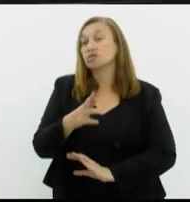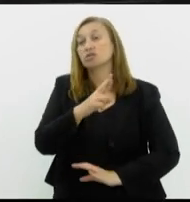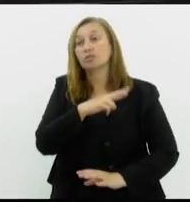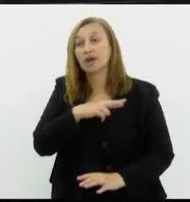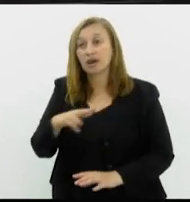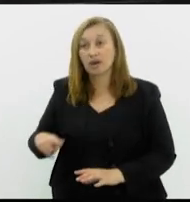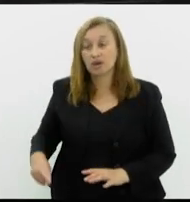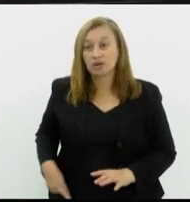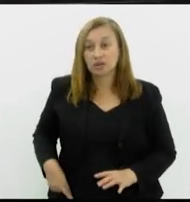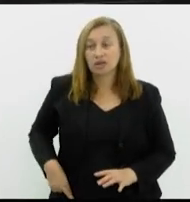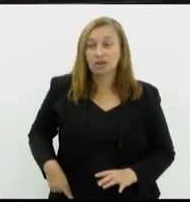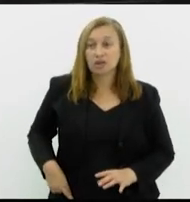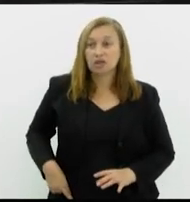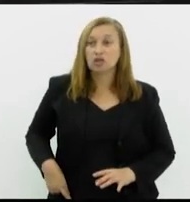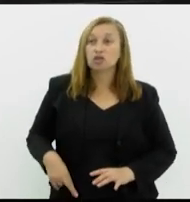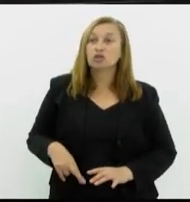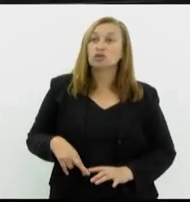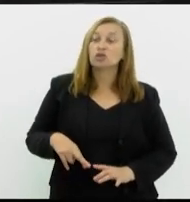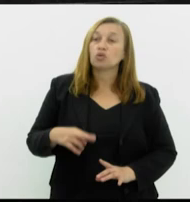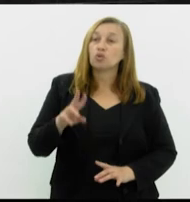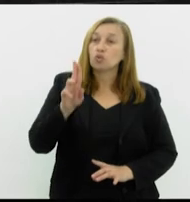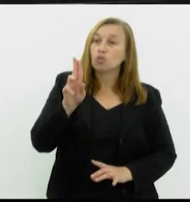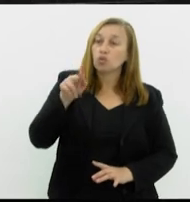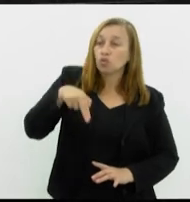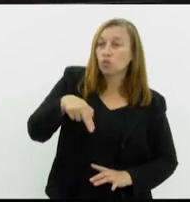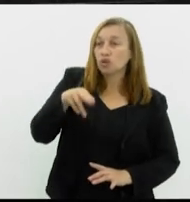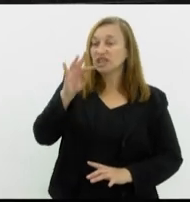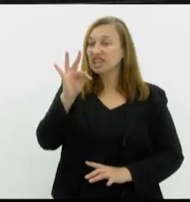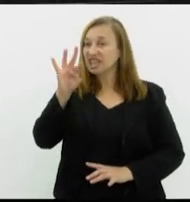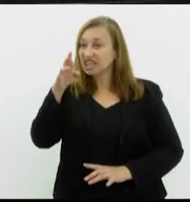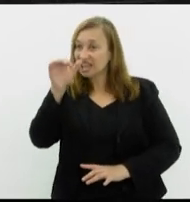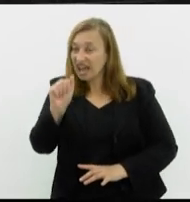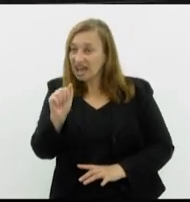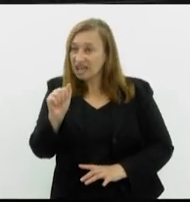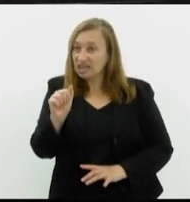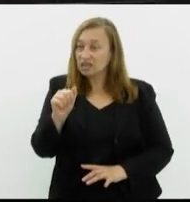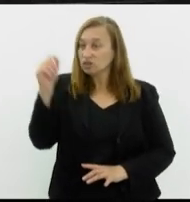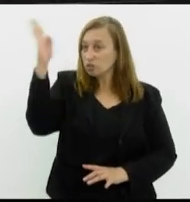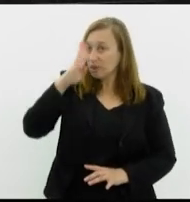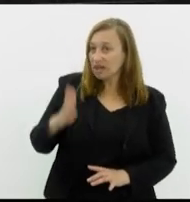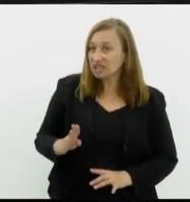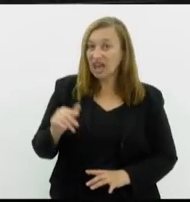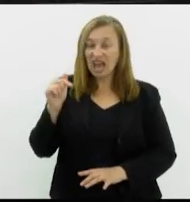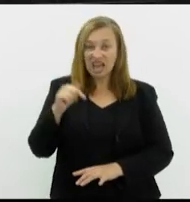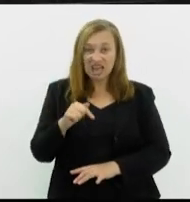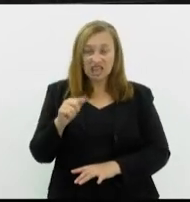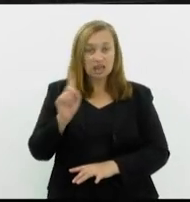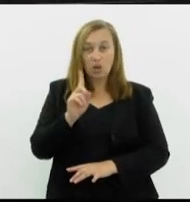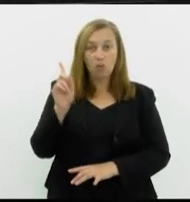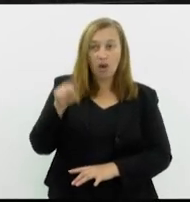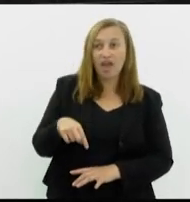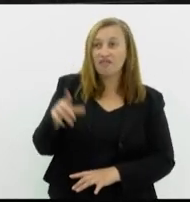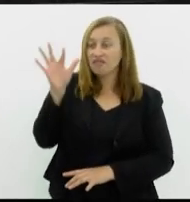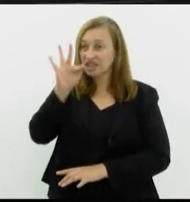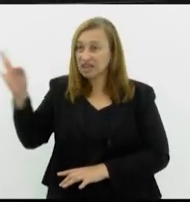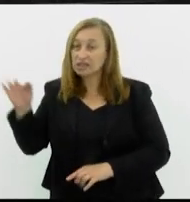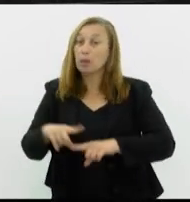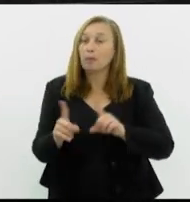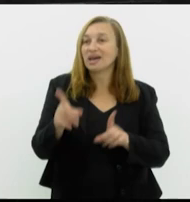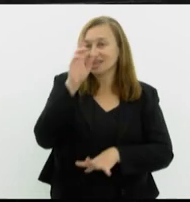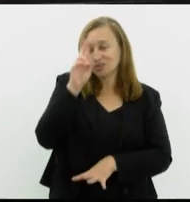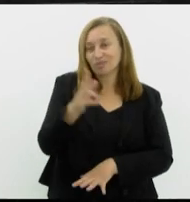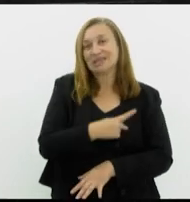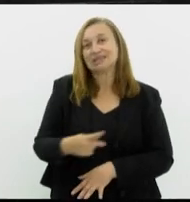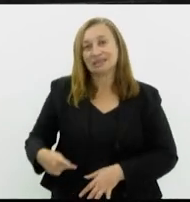República Unitária do Brasil. Isto aqui não é uma federação. Mas, senhor